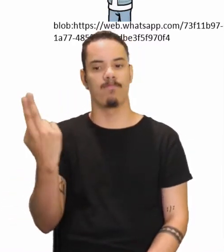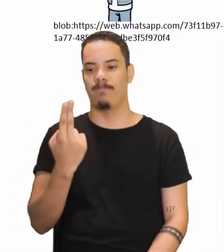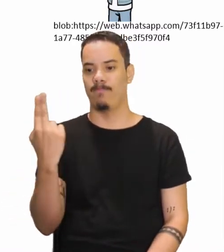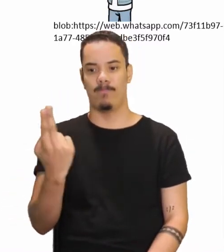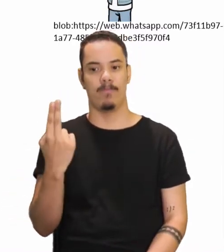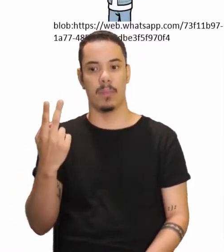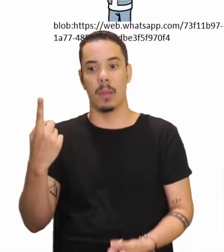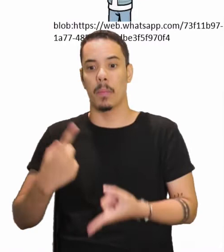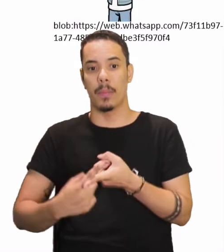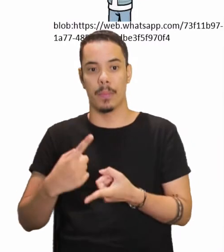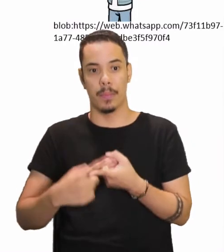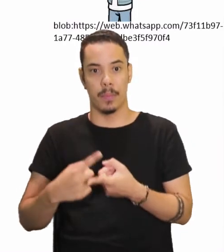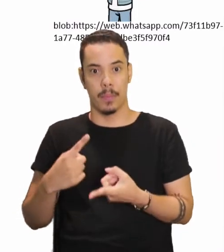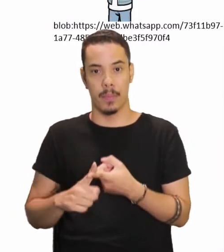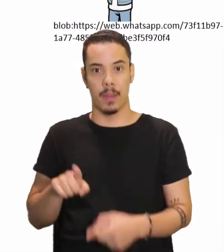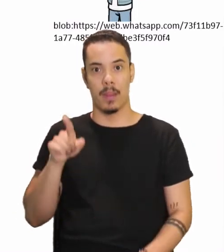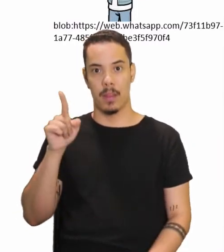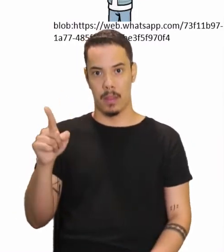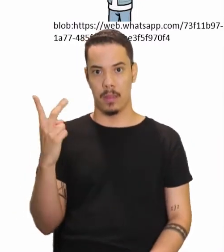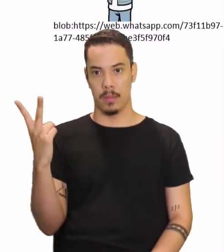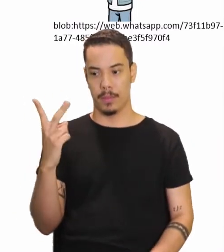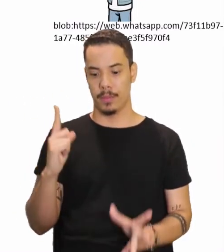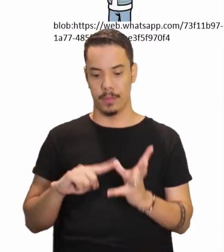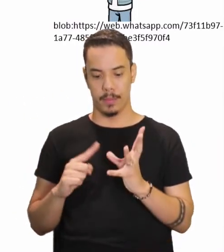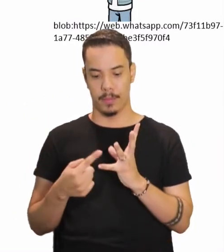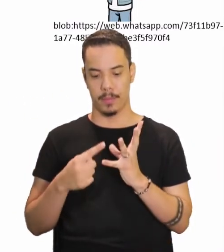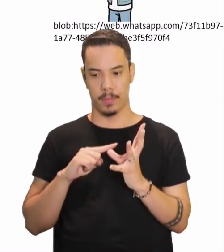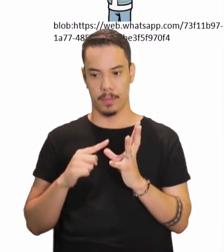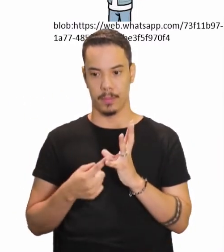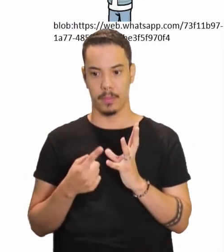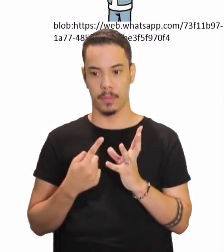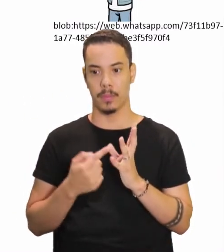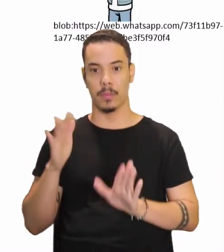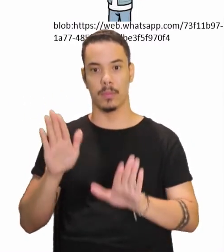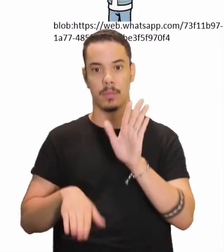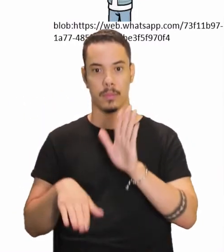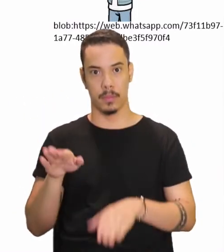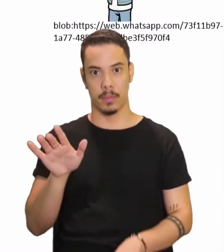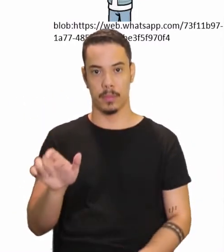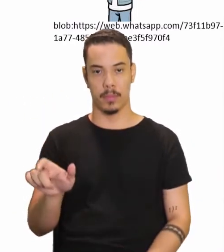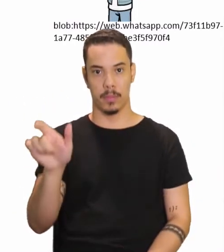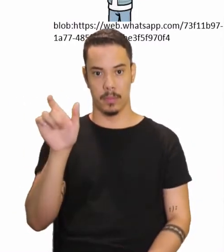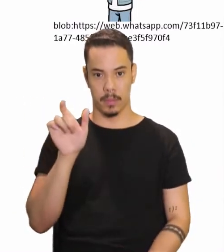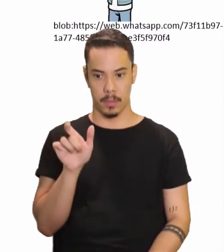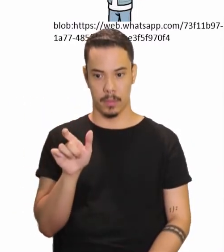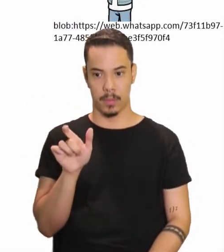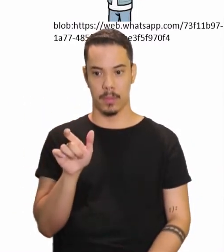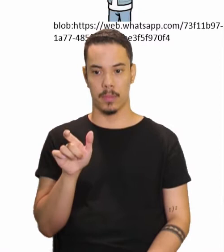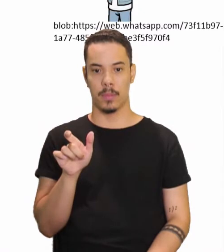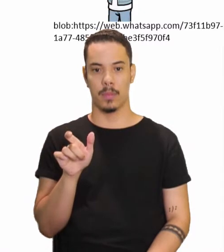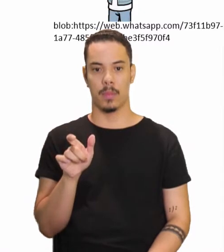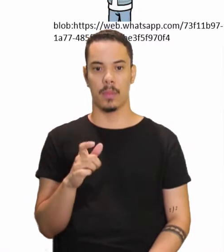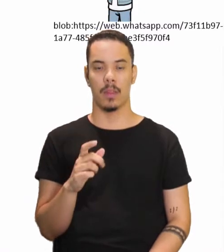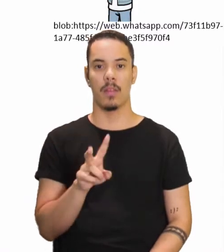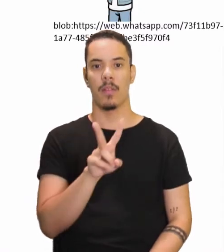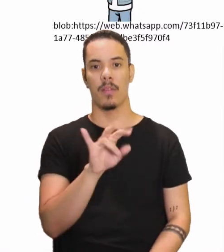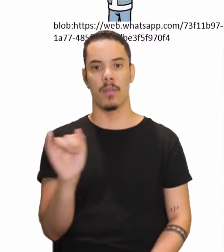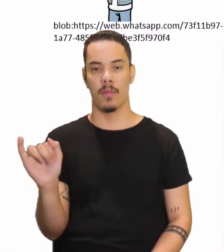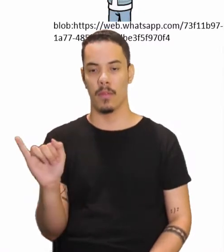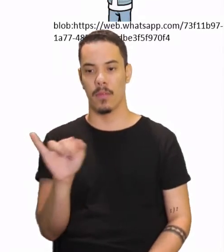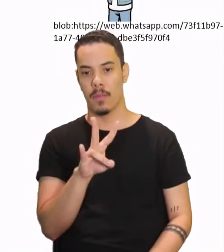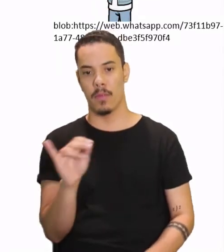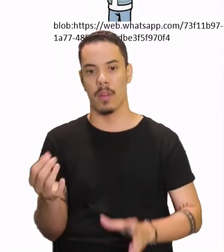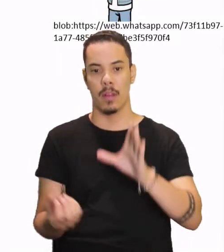quê? Porque essa vogal, essas duas vogais, dependendo da palavra, ela vai ser construída de